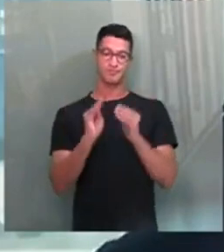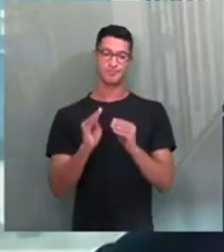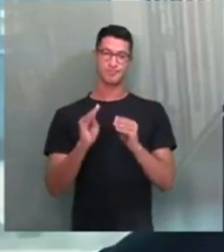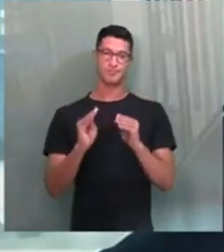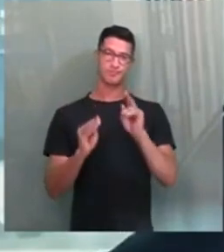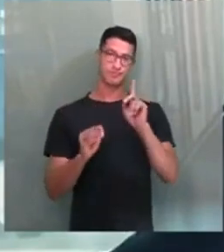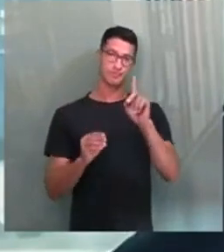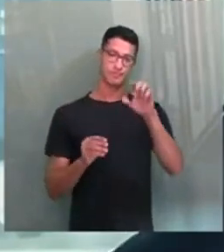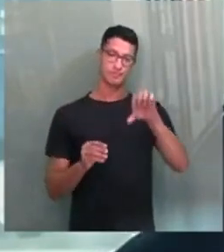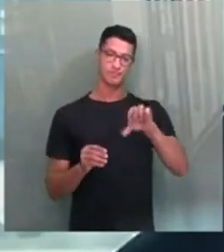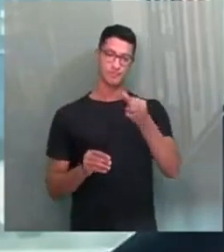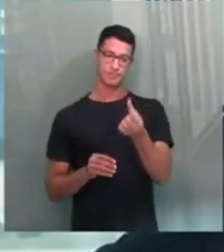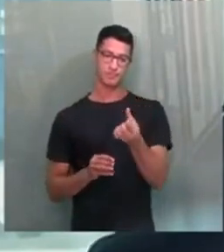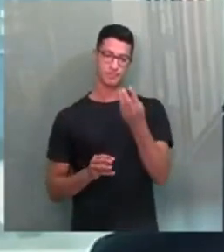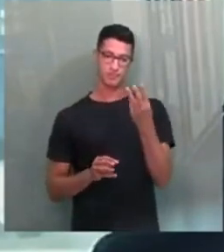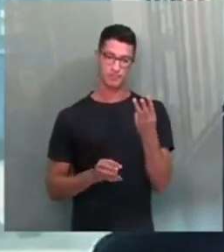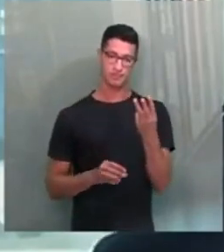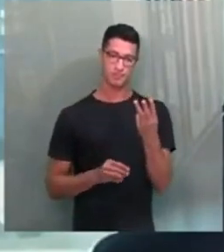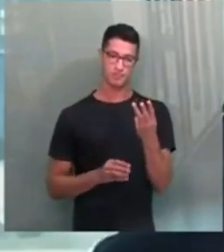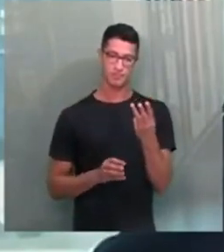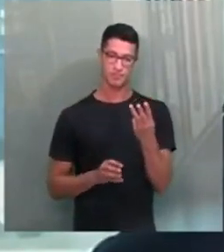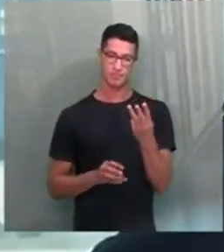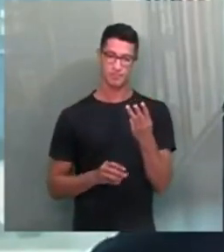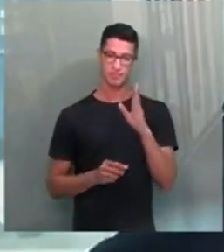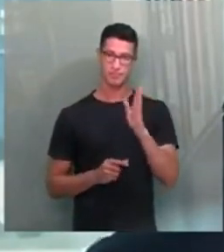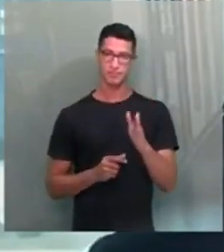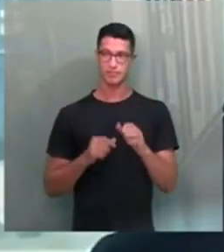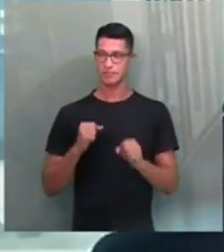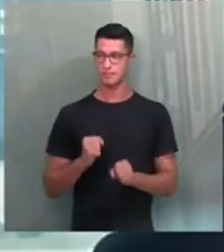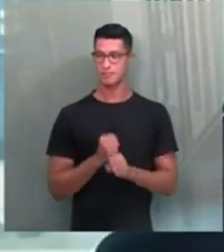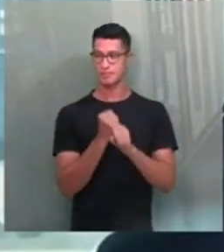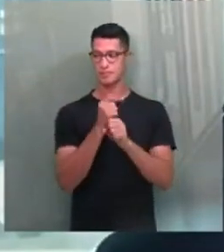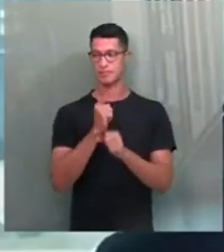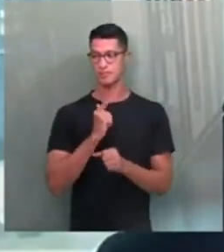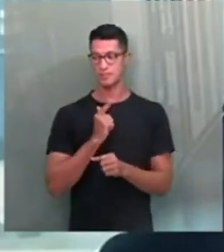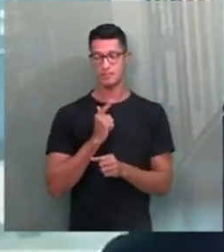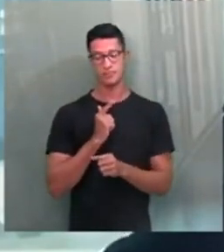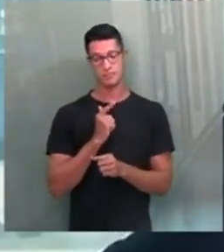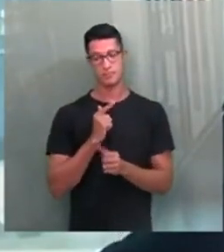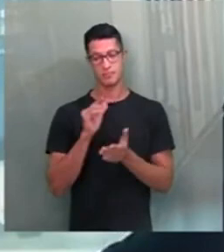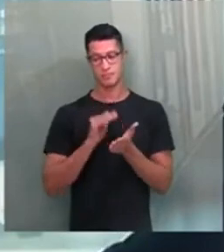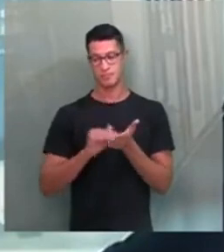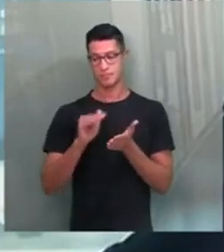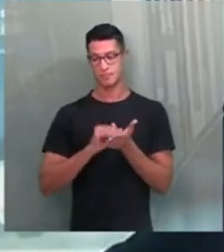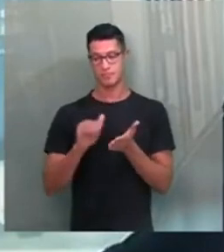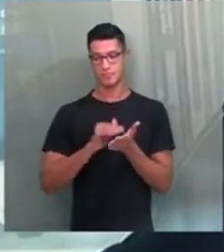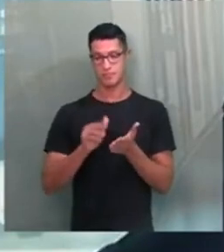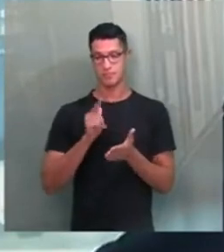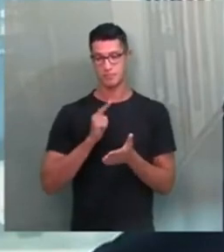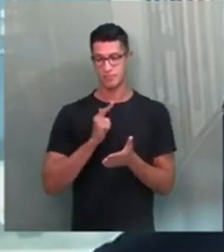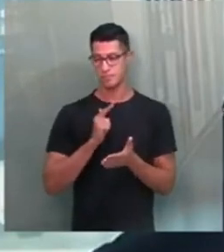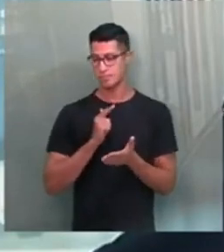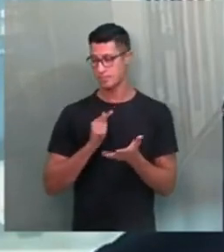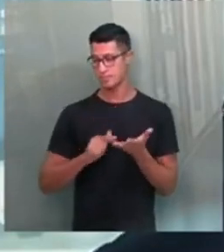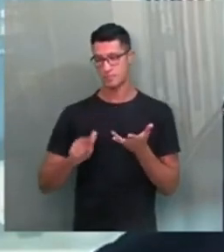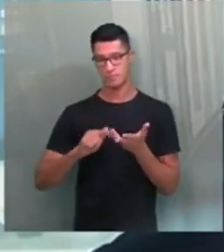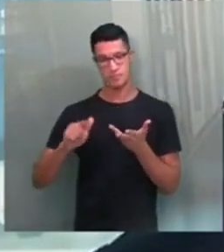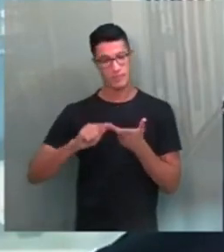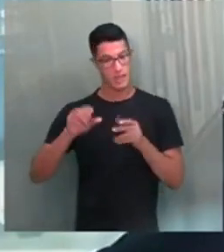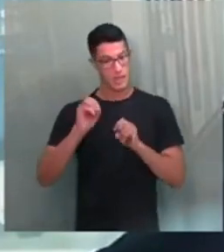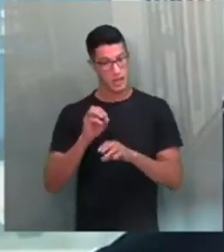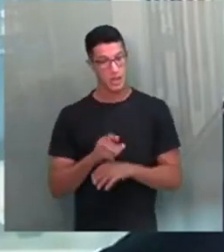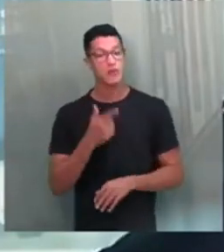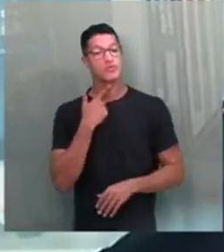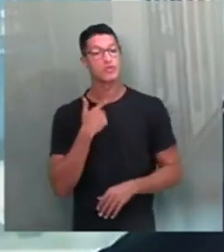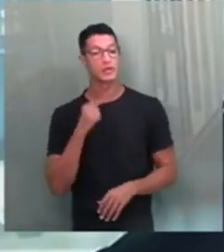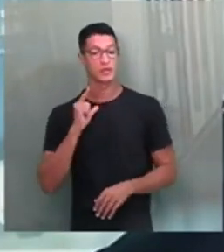desde 1963, repórter, chefe de redação, secretário de redação, etc., e via a má